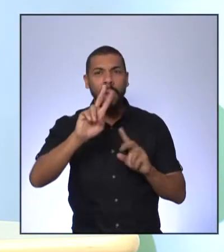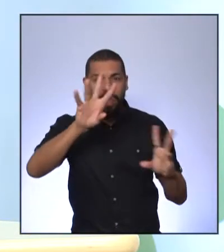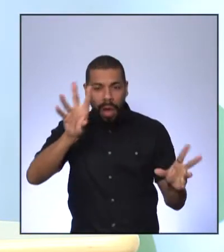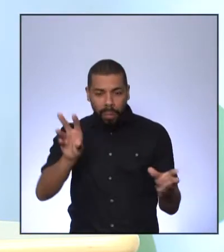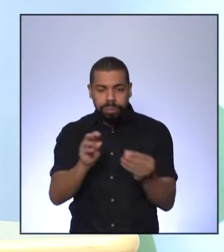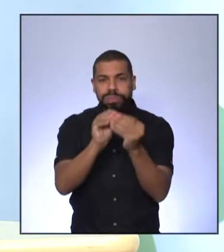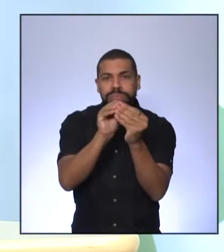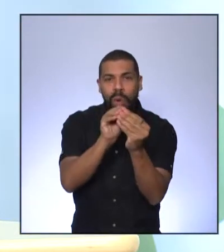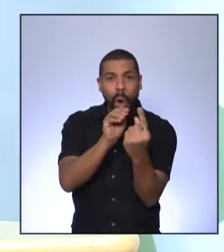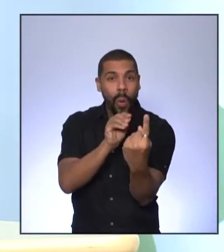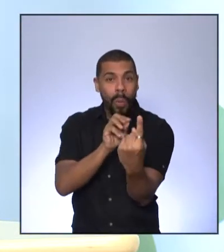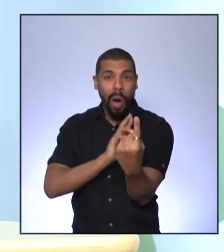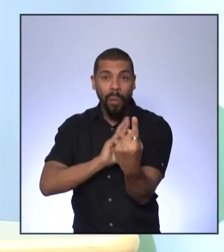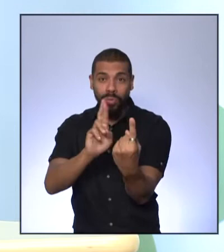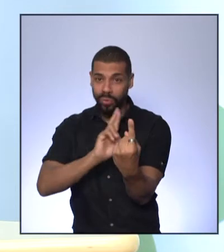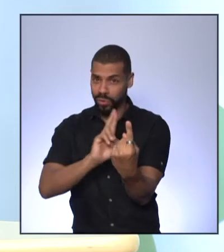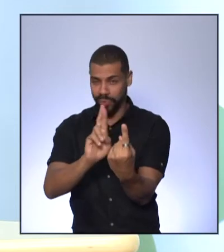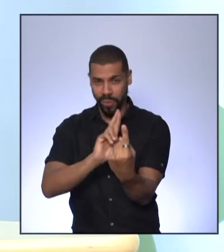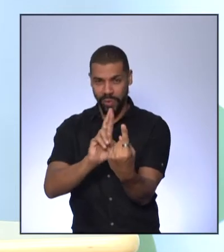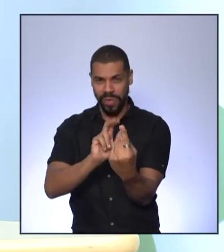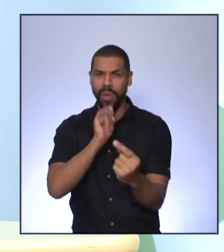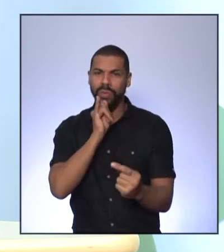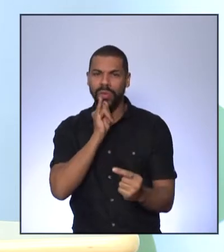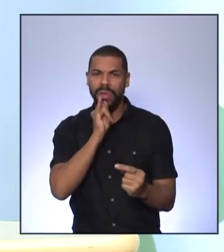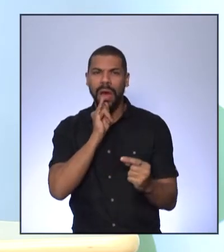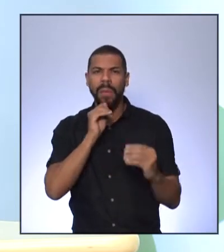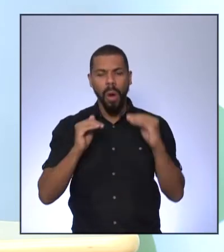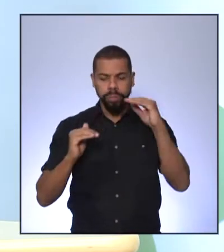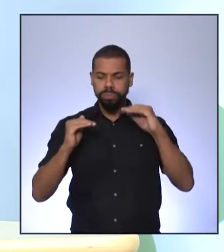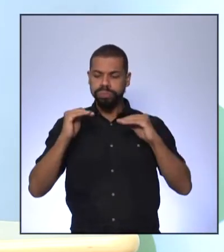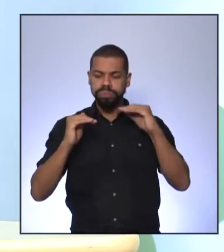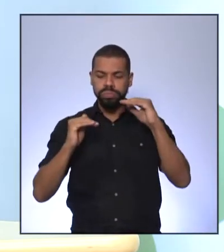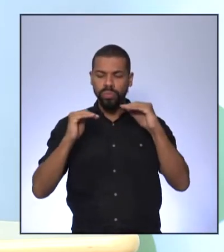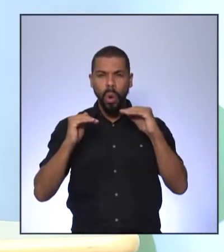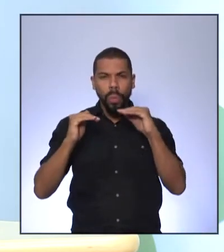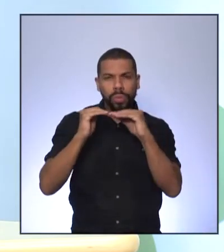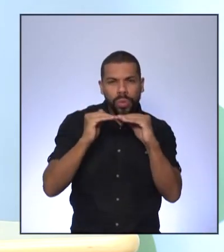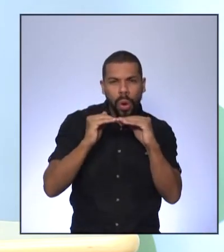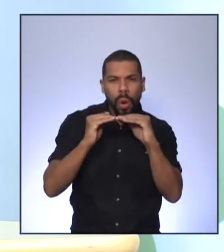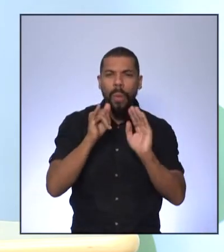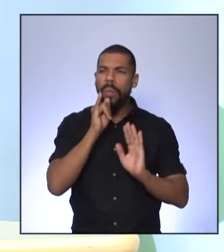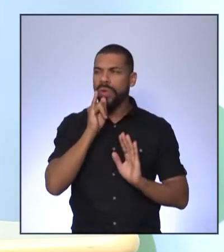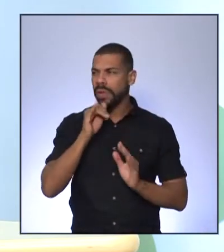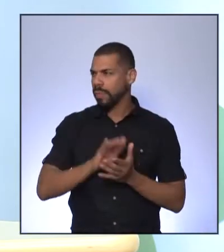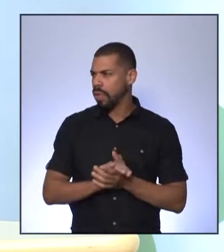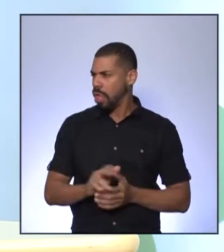para melhorar isso daí, né? Então, quando a gente fala em concentração, se de repente eu pegar e falar para vocês assim,